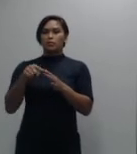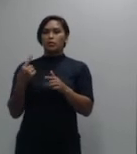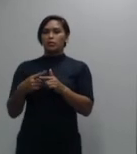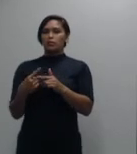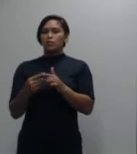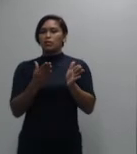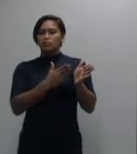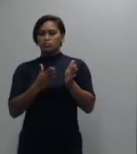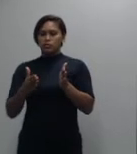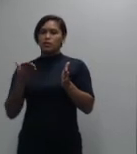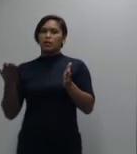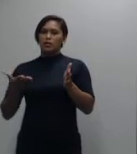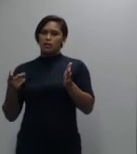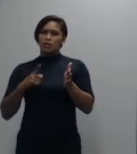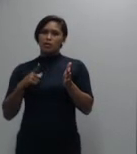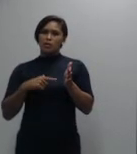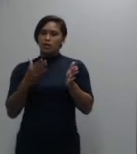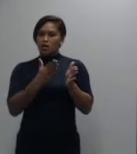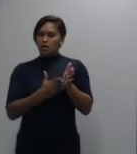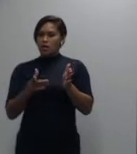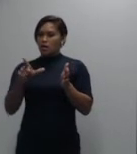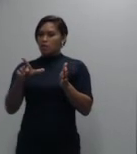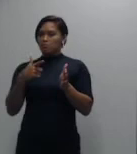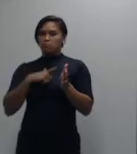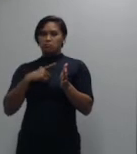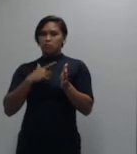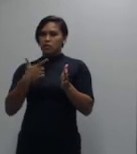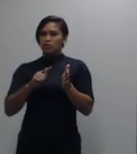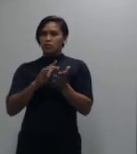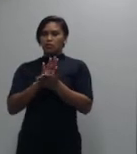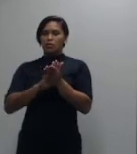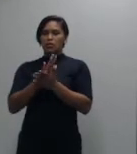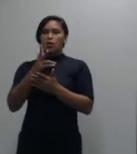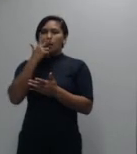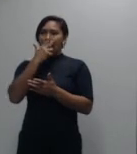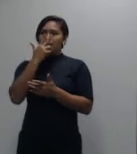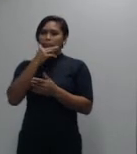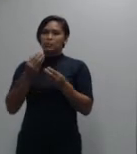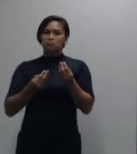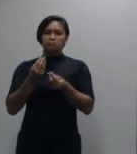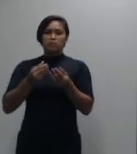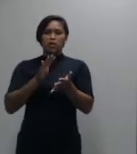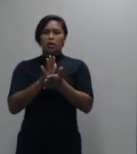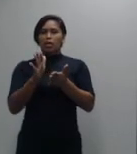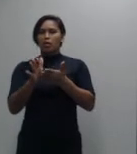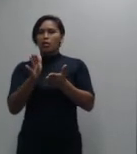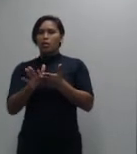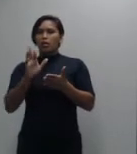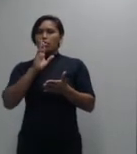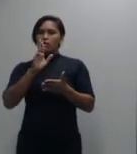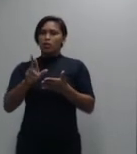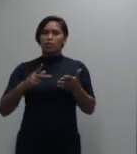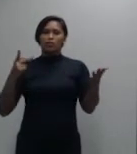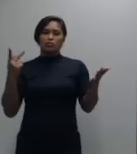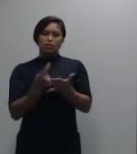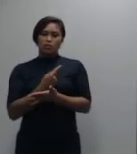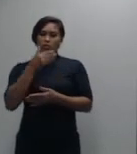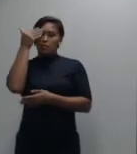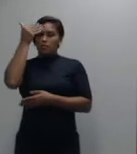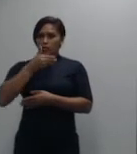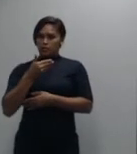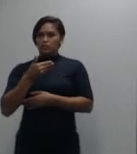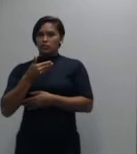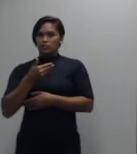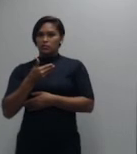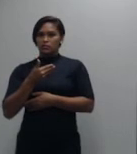partir de agora a parte não tem mais como repetir qualquer discussão a respeito de fatos e provas